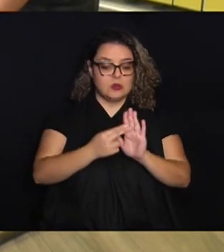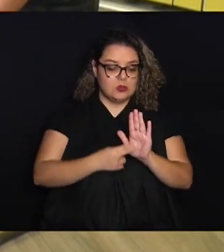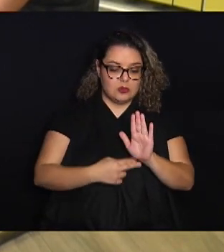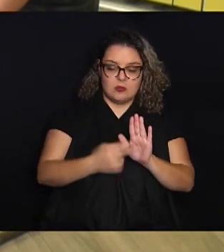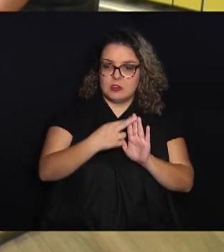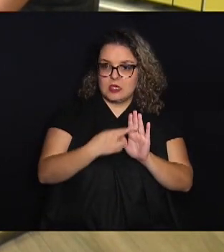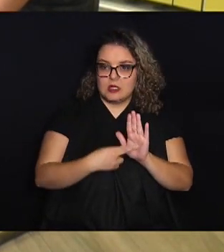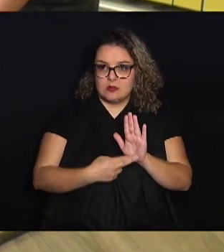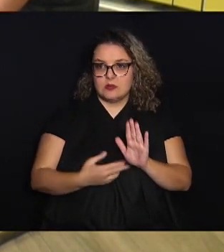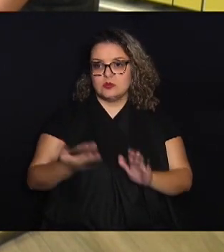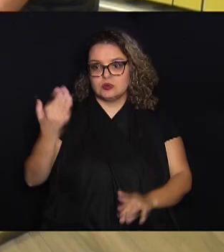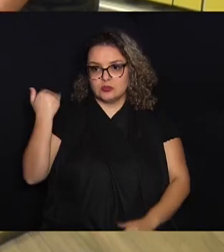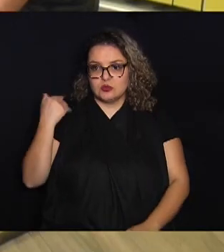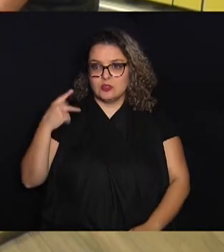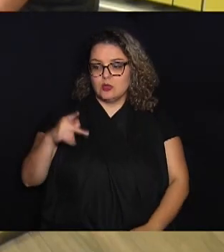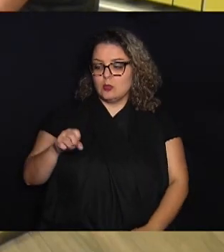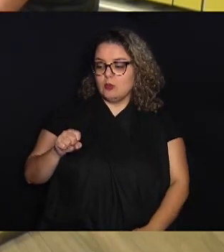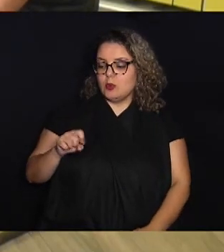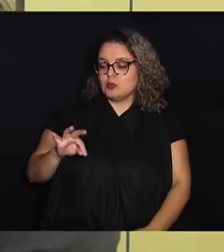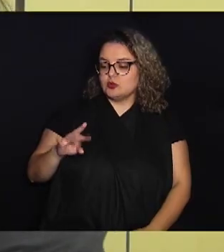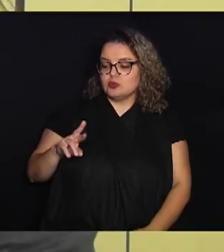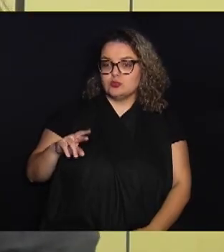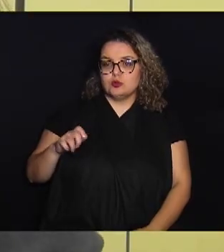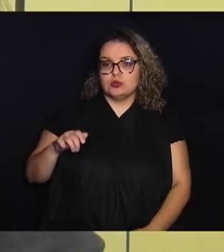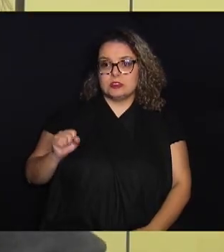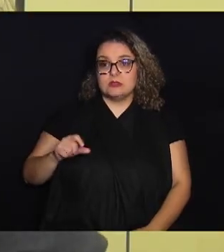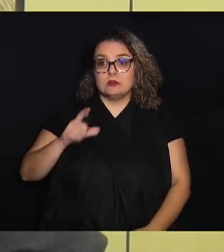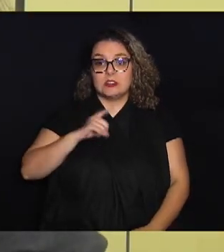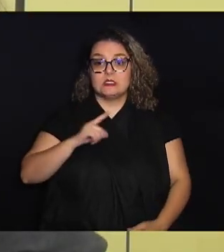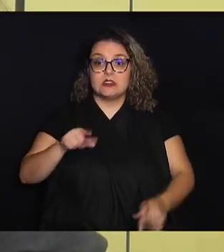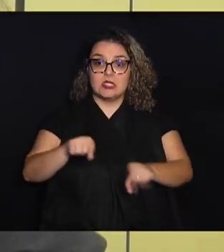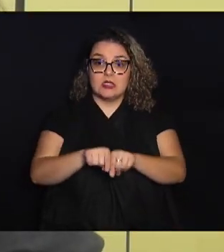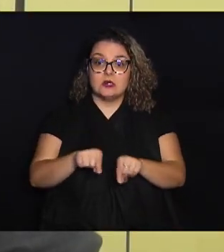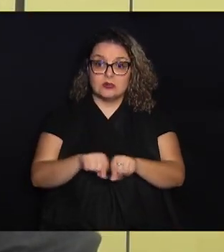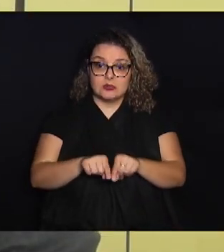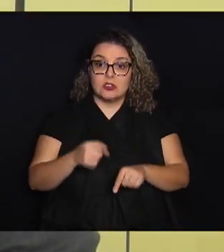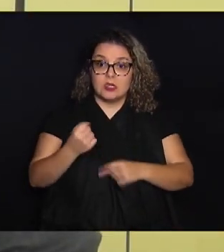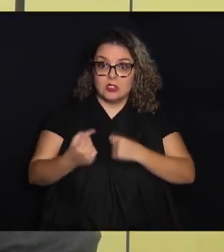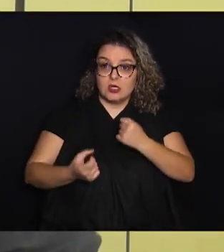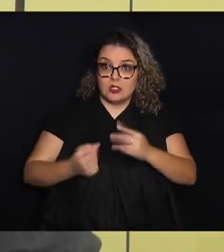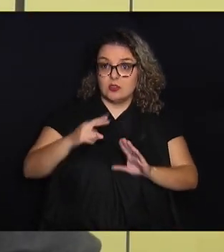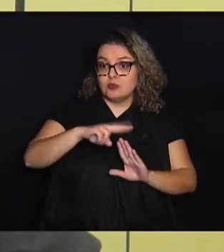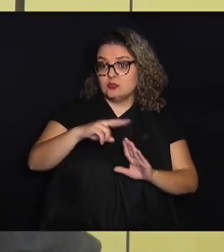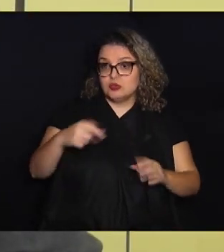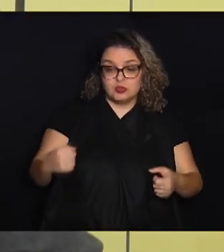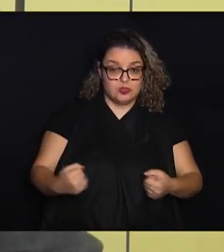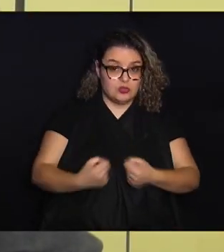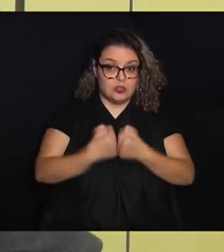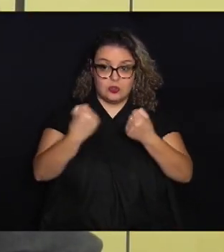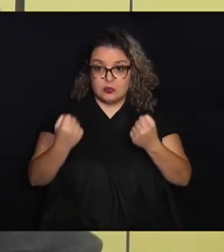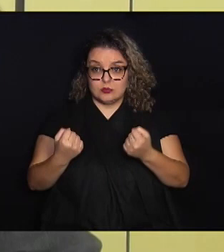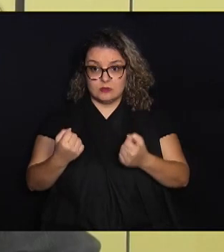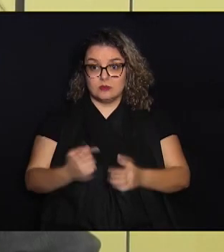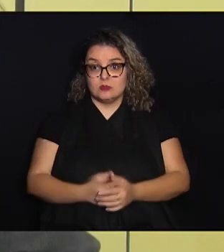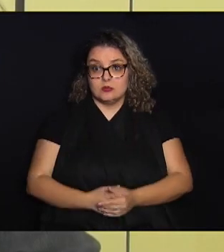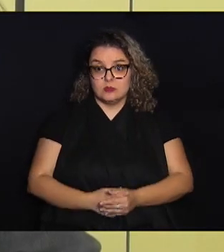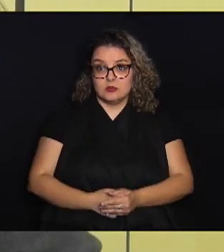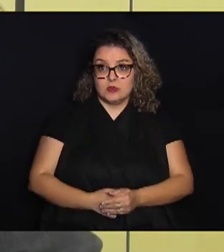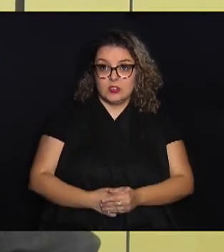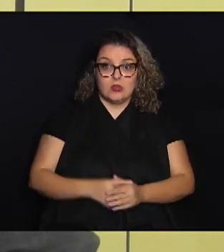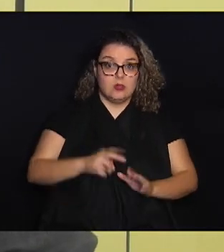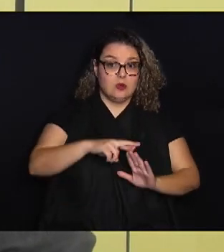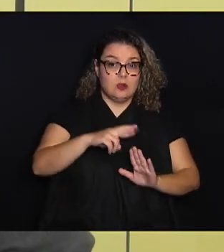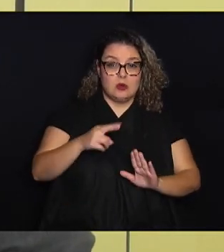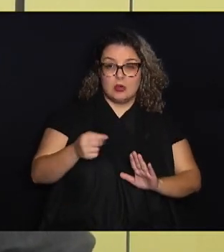que eles chamavam na época de posturas, mas a gente tem também algumas resoluções de conflitos, resoluções